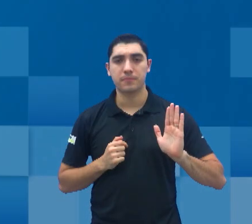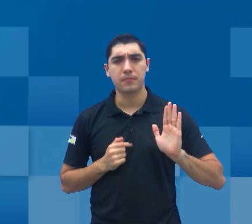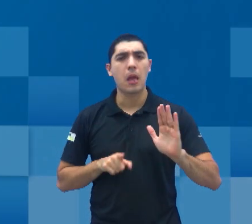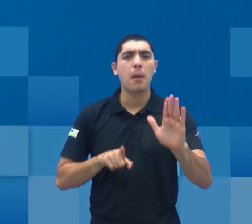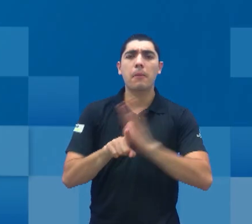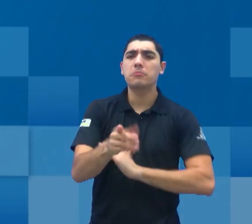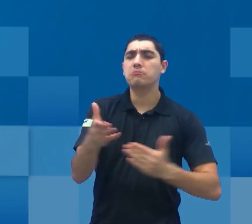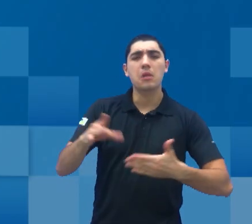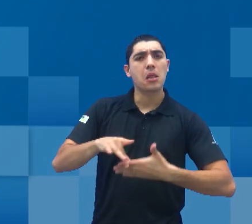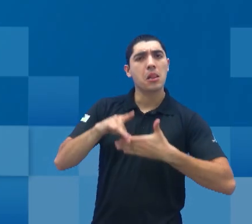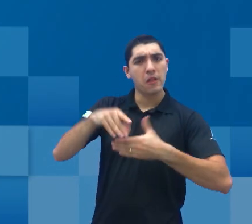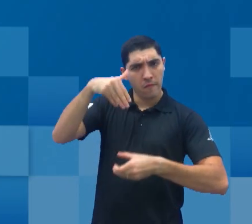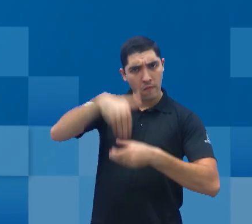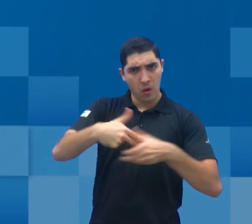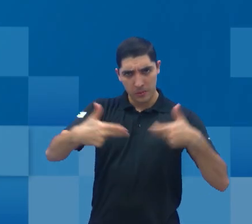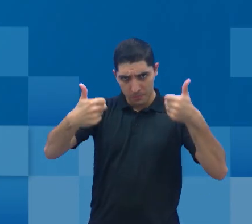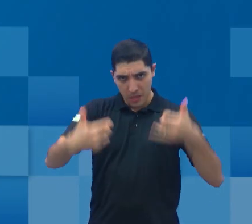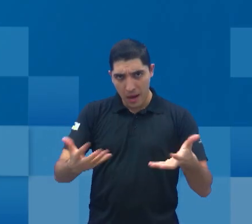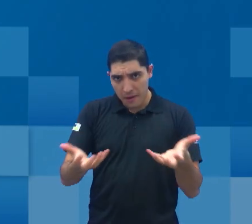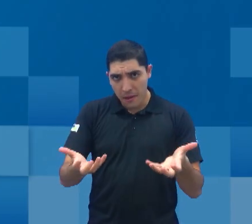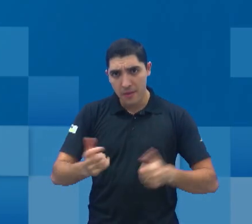a liderança e desejo de caminhar o voto.